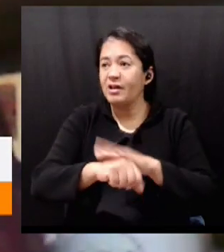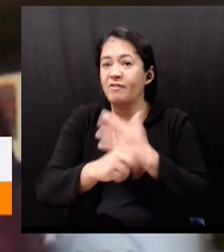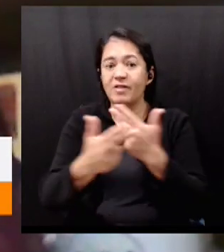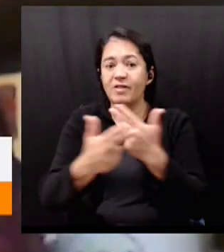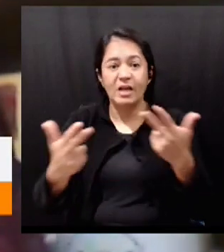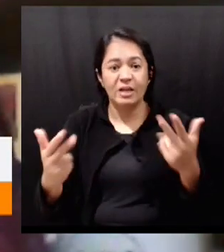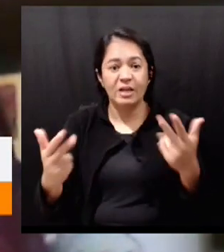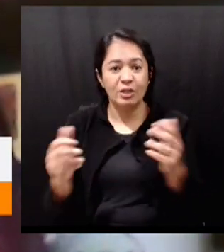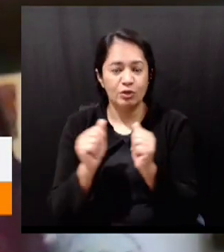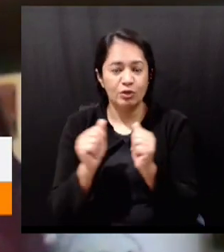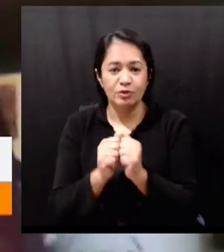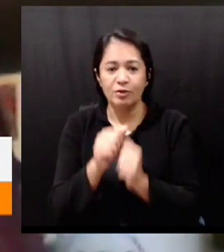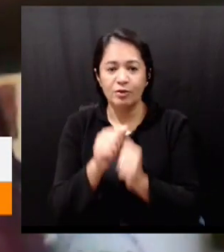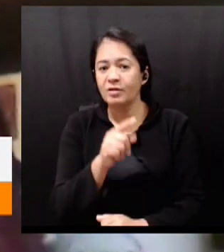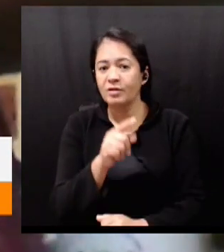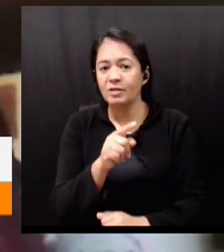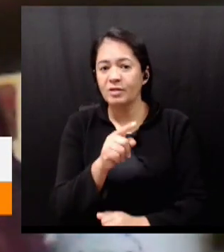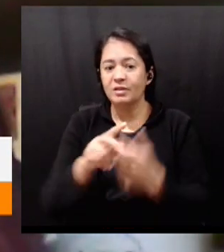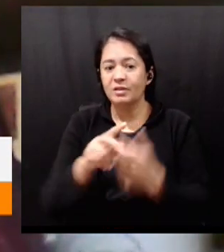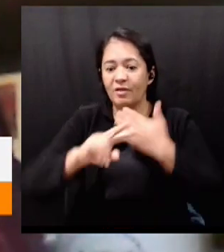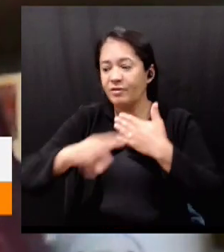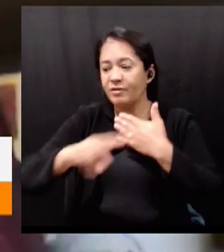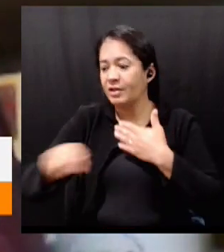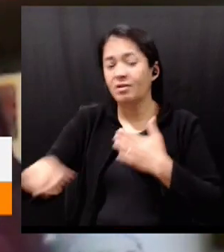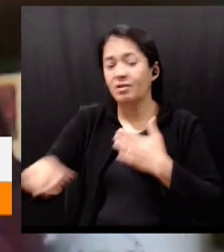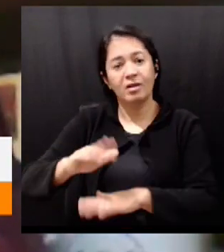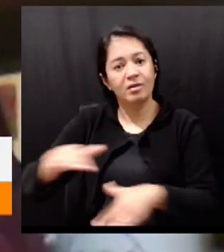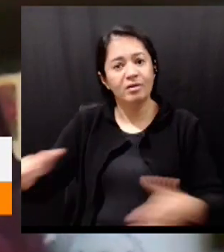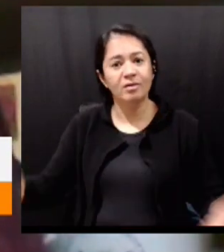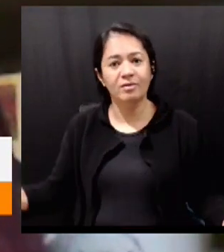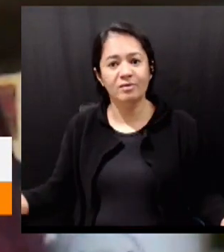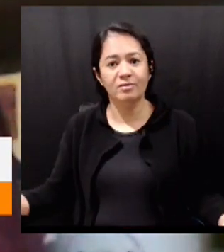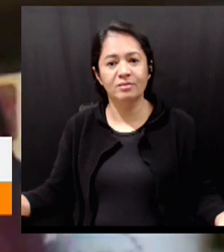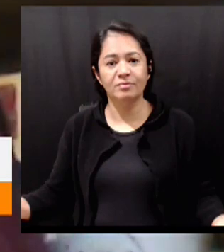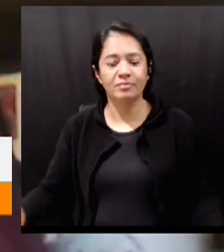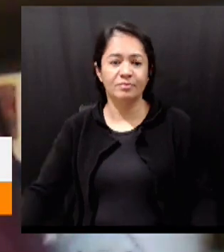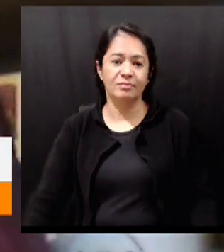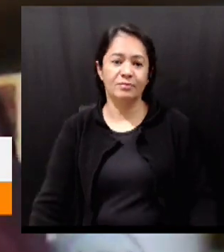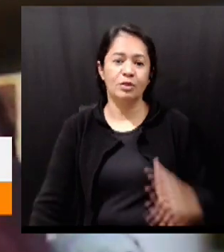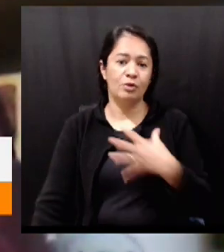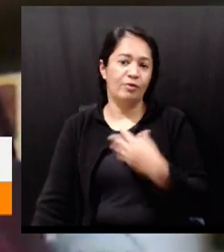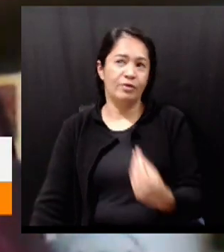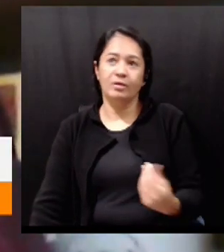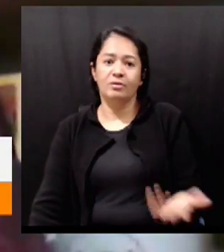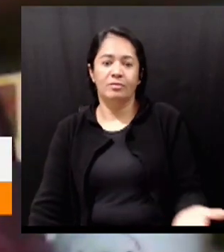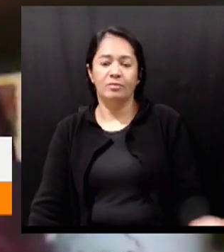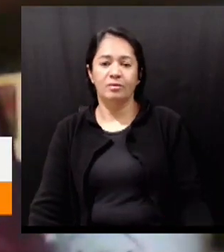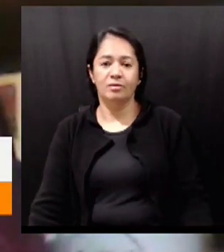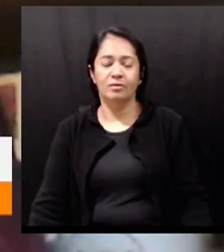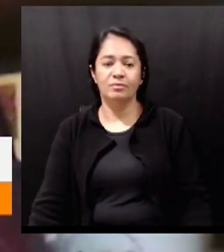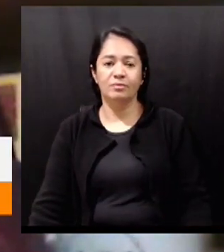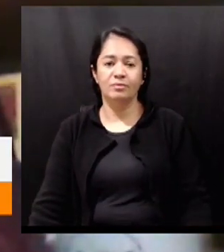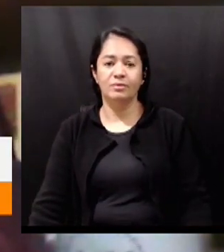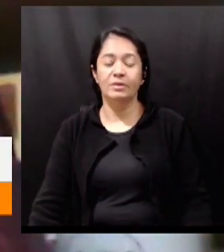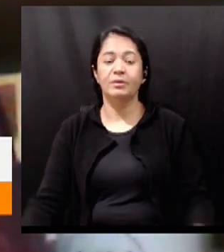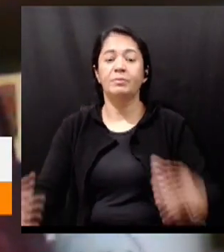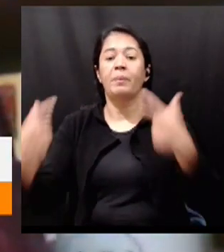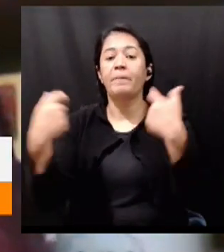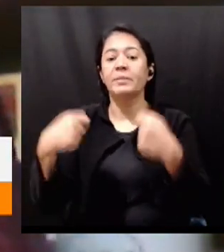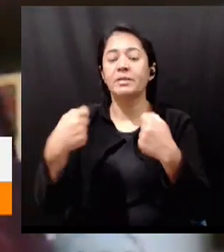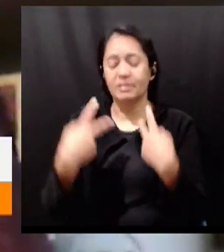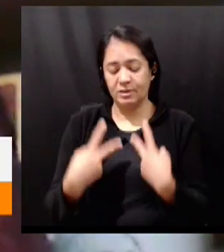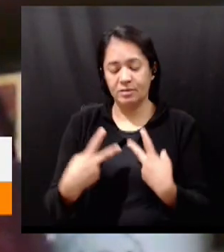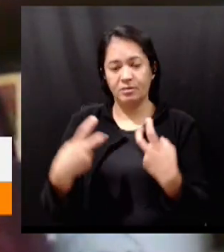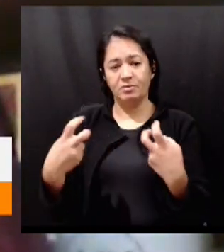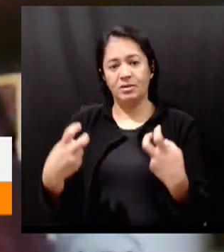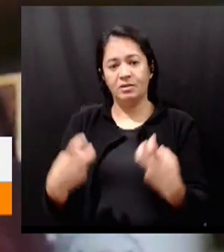projetar aquilo na criança, né? No filho, na filha. Então, é necessário se perceber